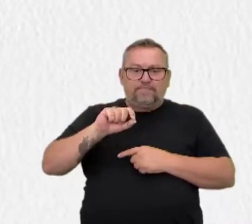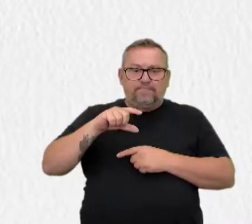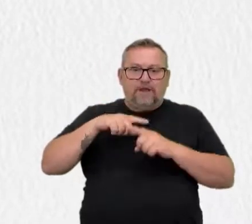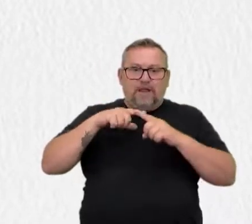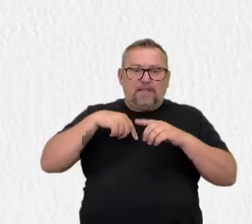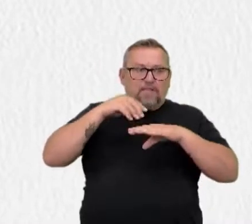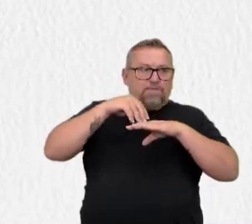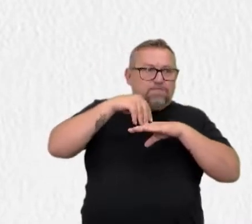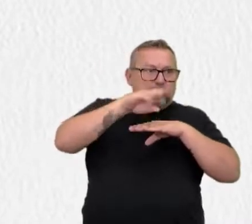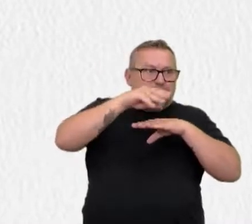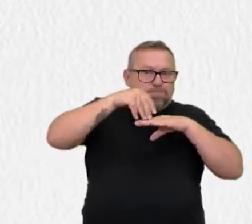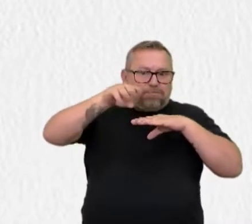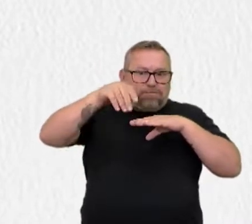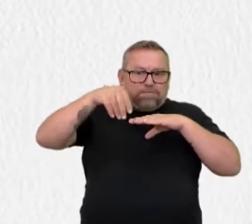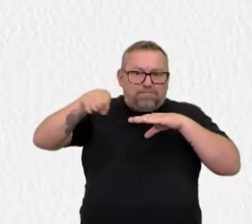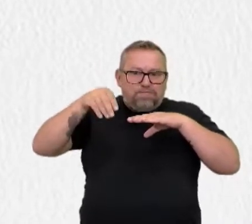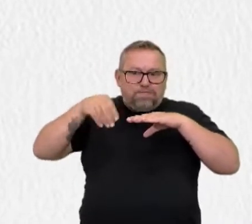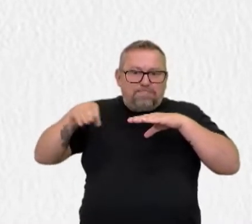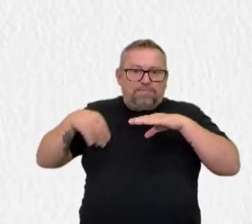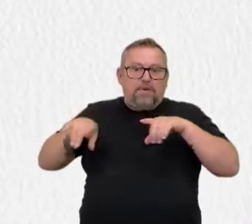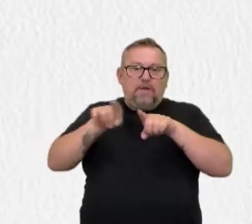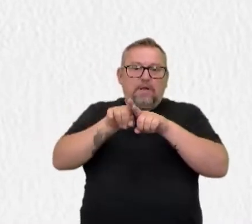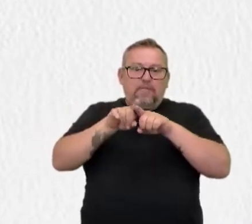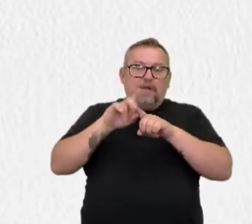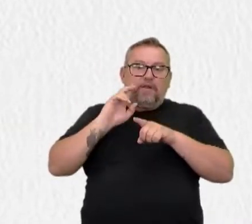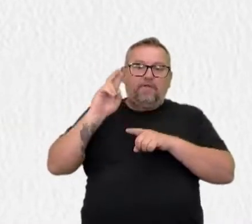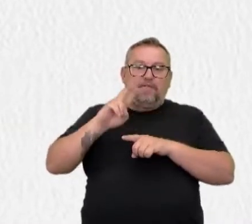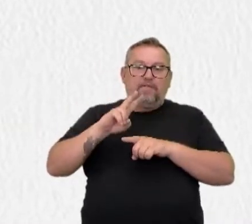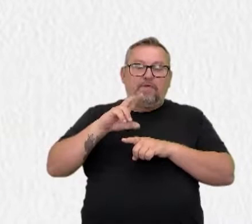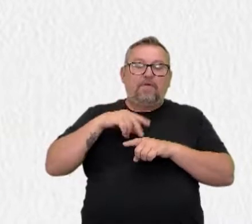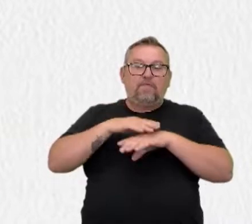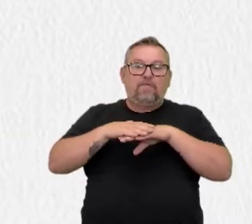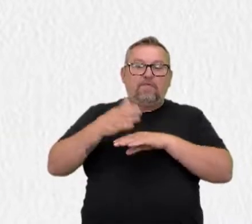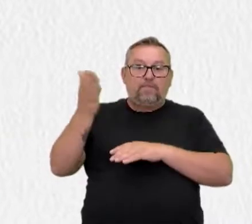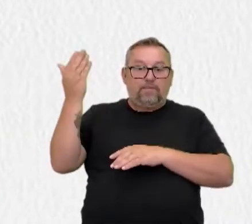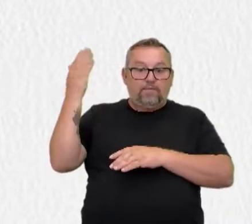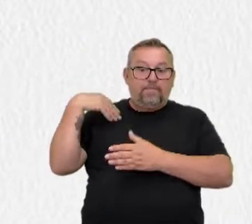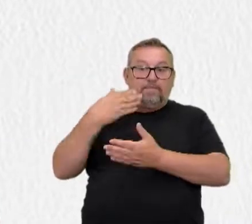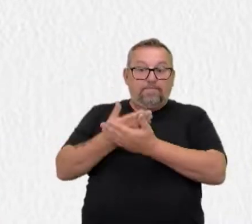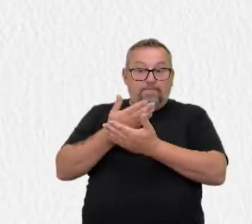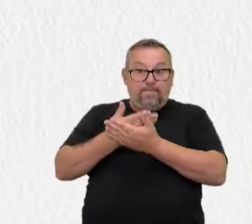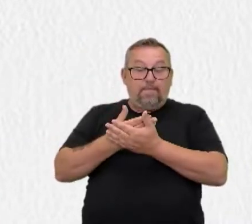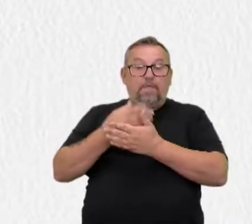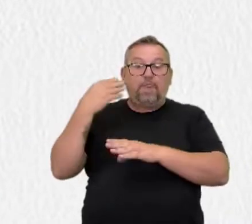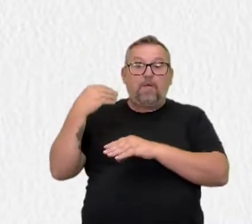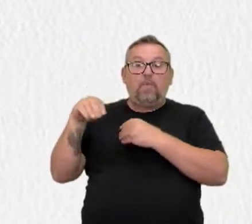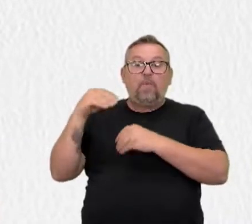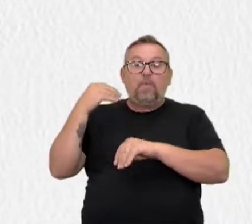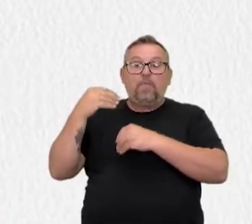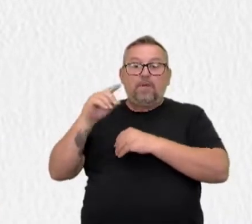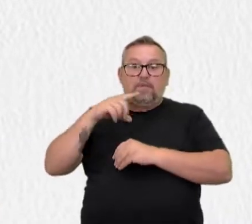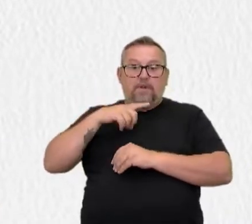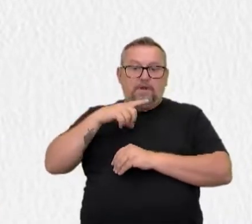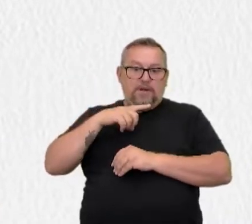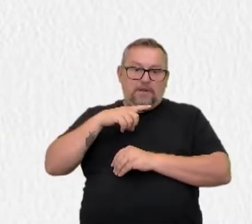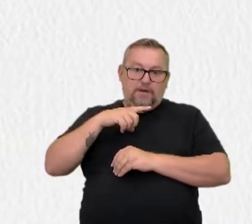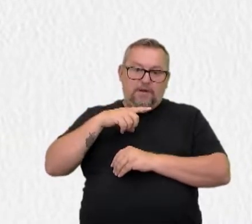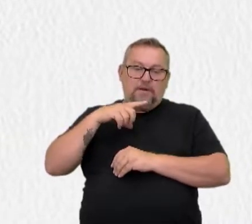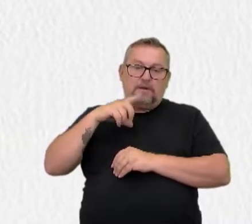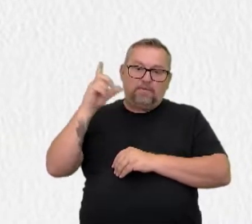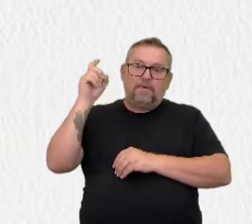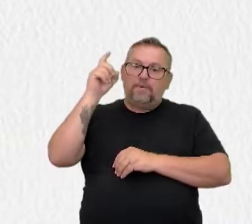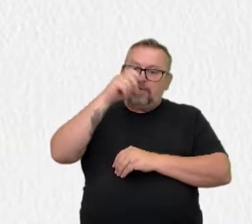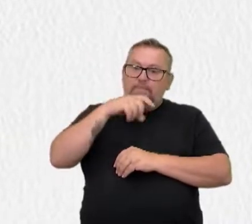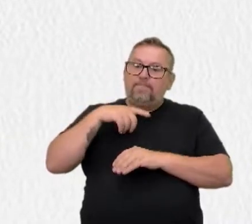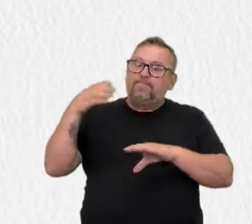replicabilidade, né? Essa reprodução? A gente viu que, né, a gente conversou um pouquinho na aula anterior, que o meme, ele tem um baixo custo, todo mundo